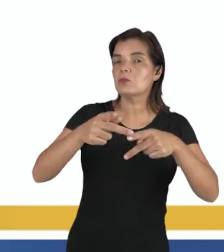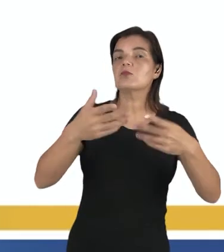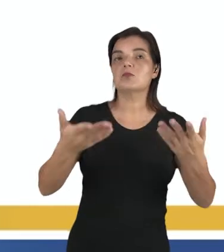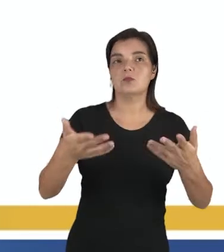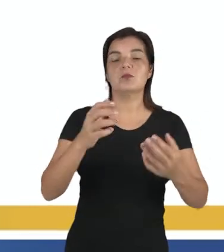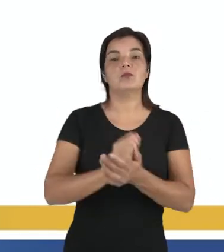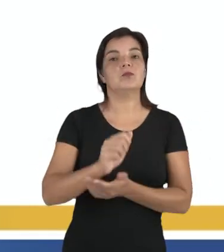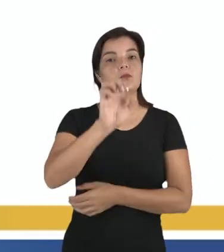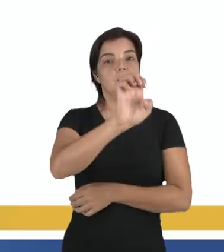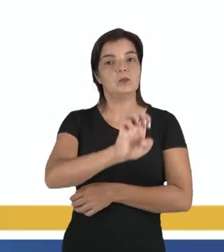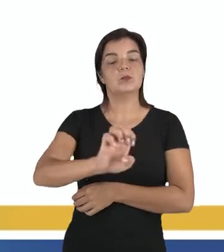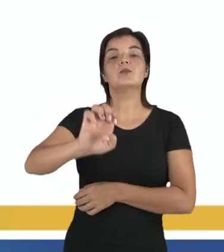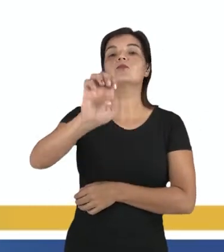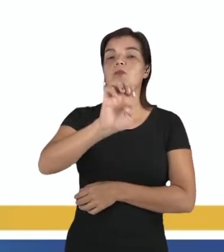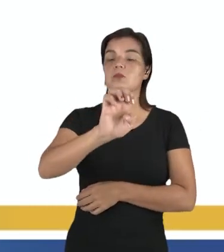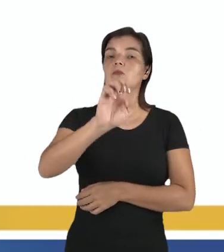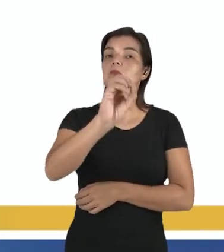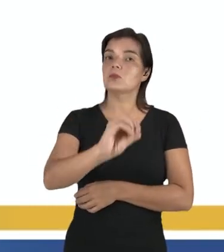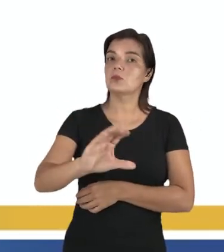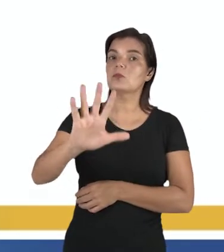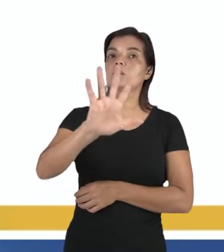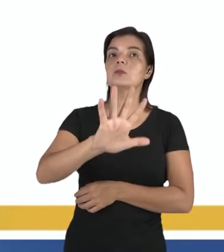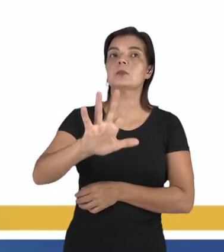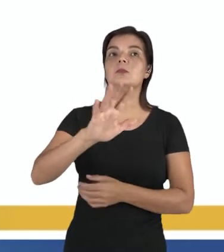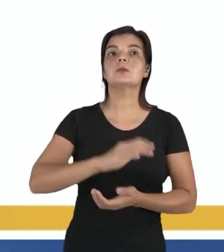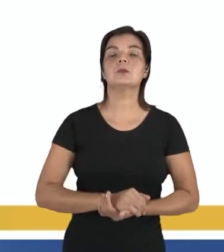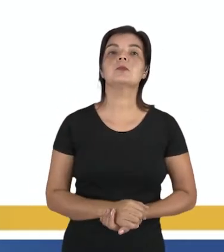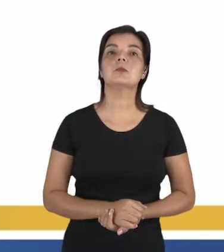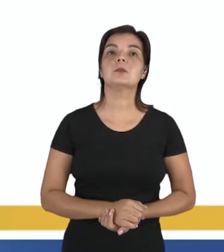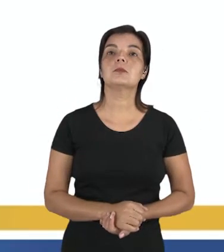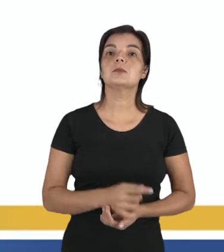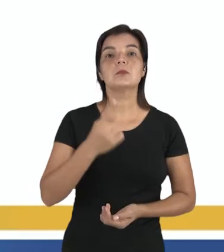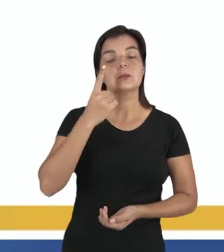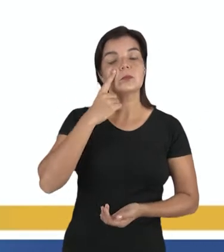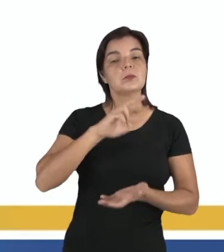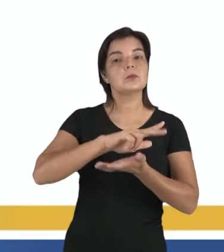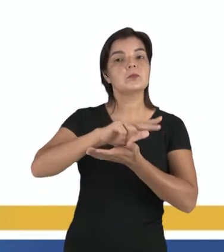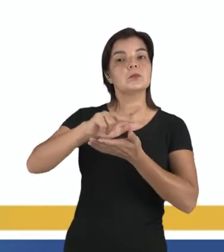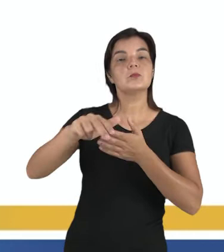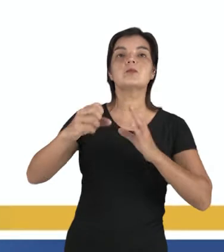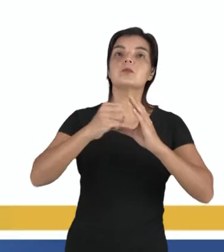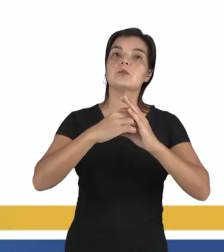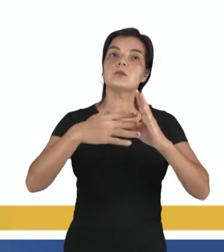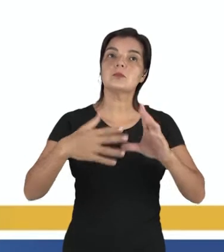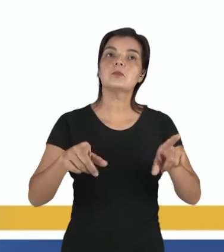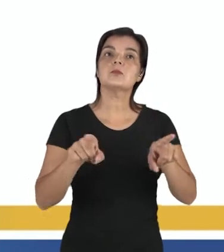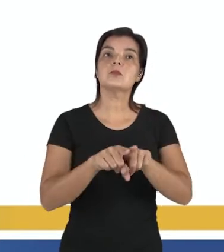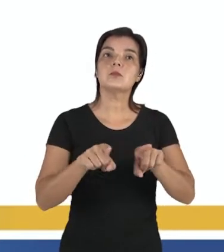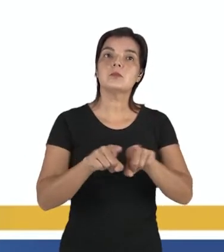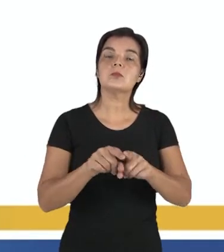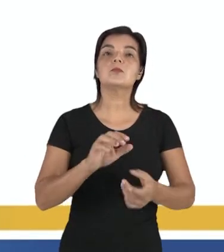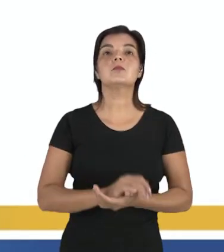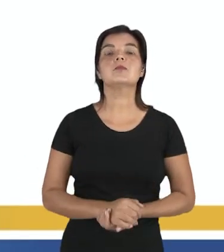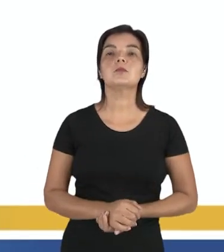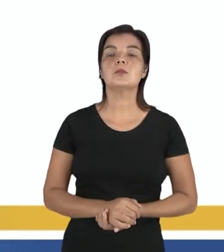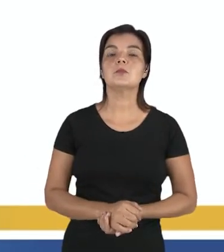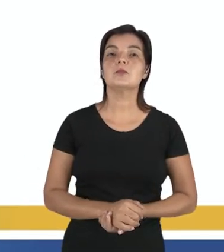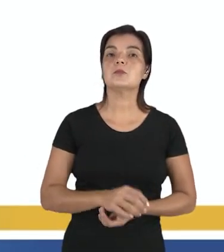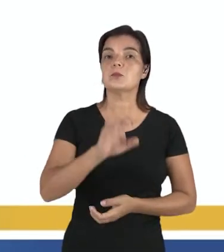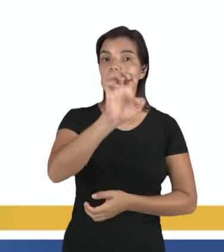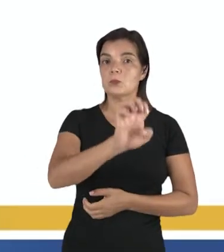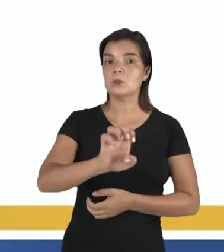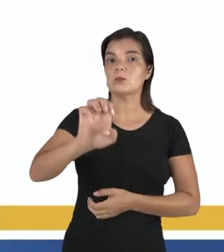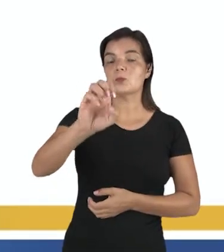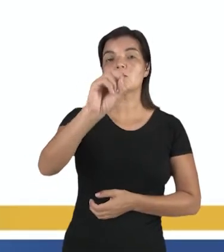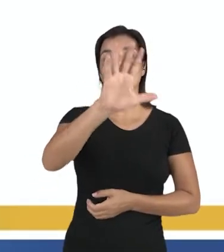nessa parte da Europa Ocidental. E a gente vai ter diversas características dos aspectos dessa Europa